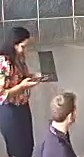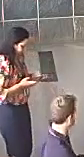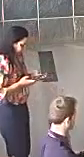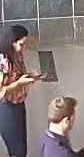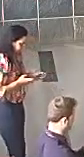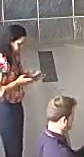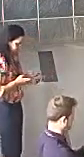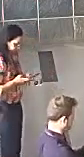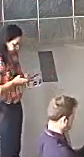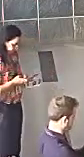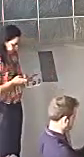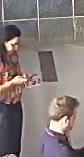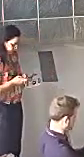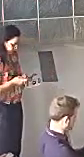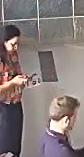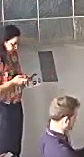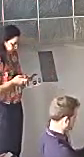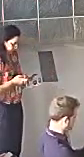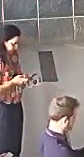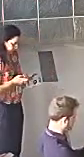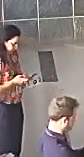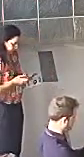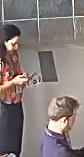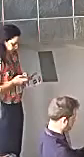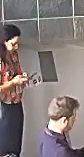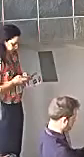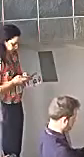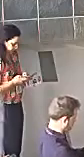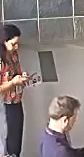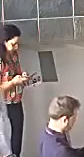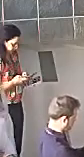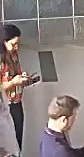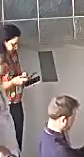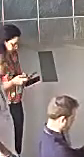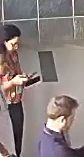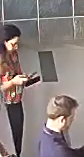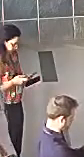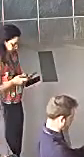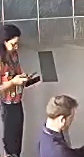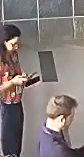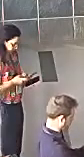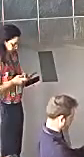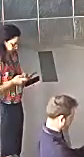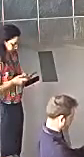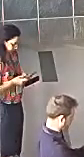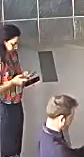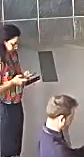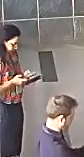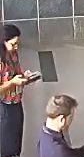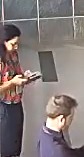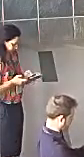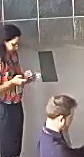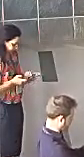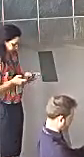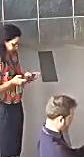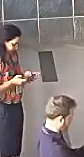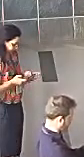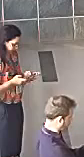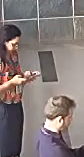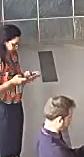nós precisamos cobrar os direitos das pessoas com deficiência. E o